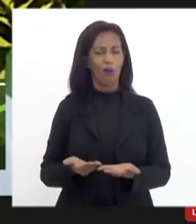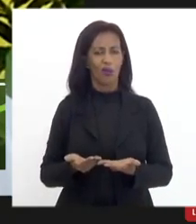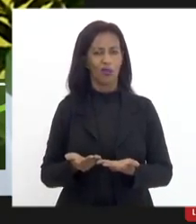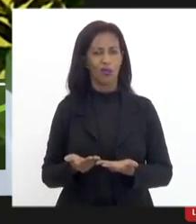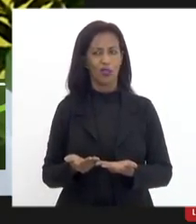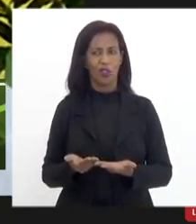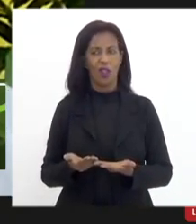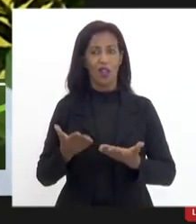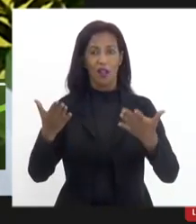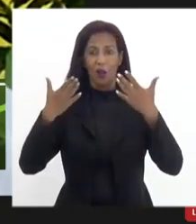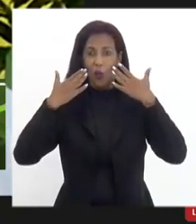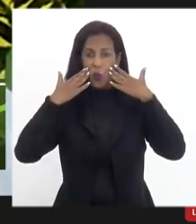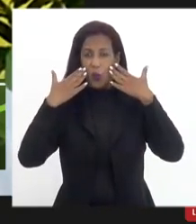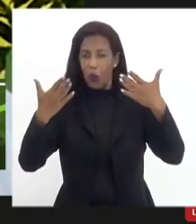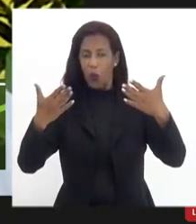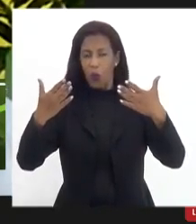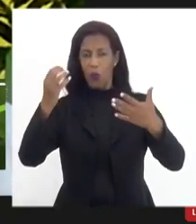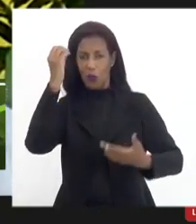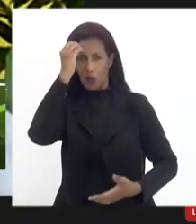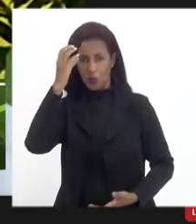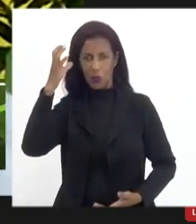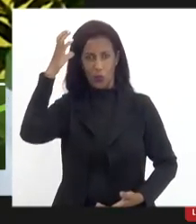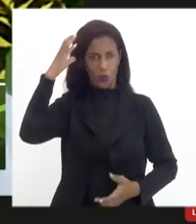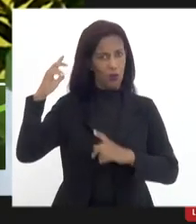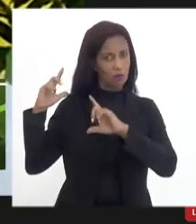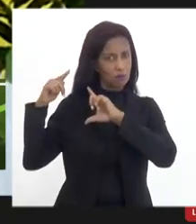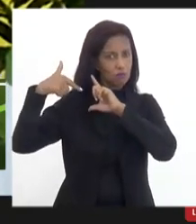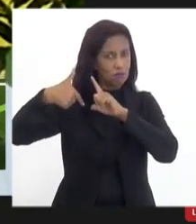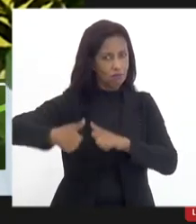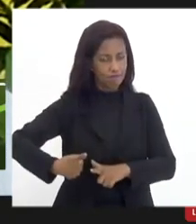As expressões da nossa cultura tradicional